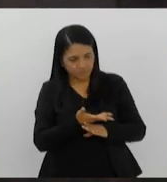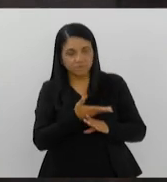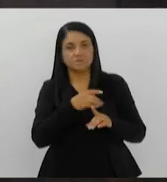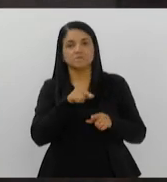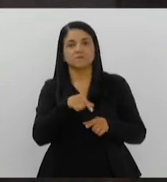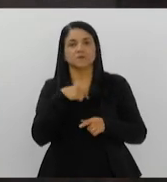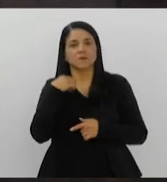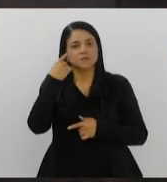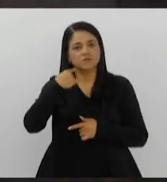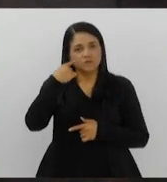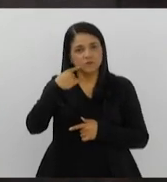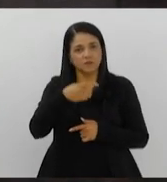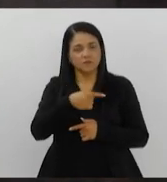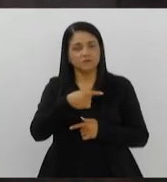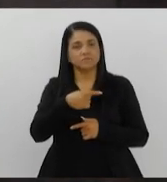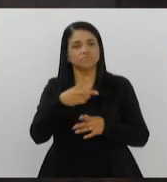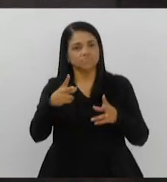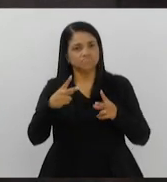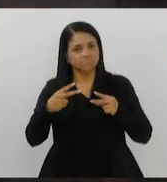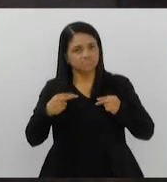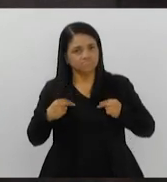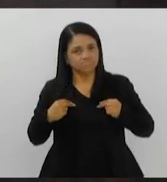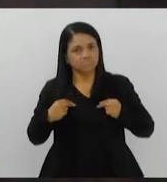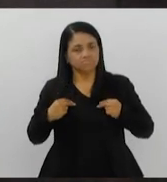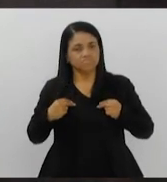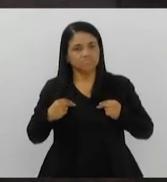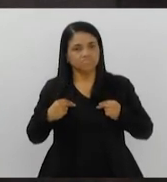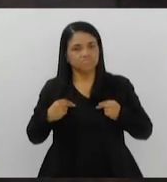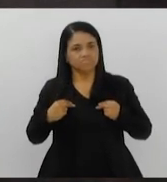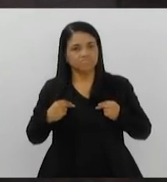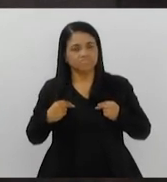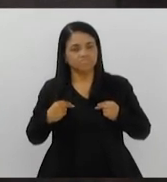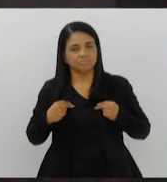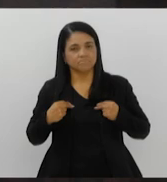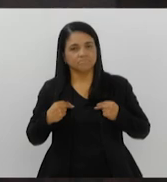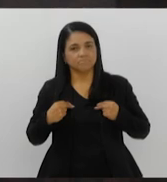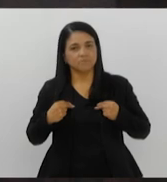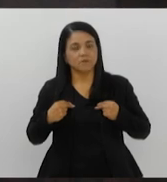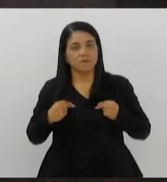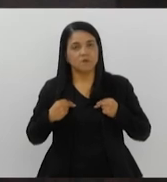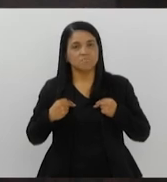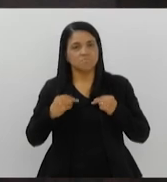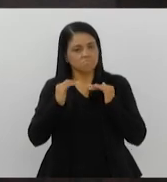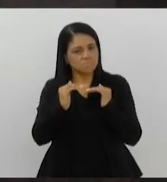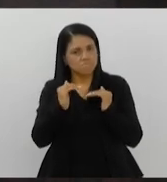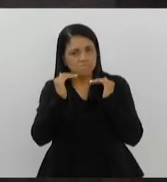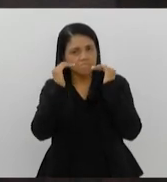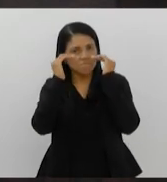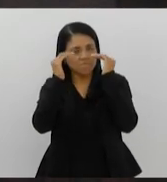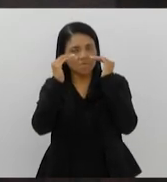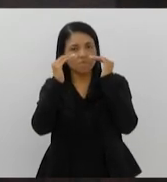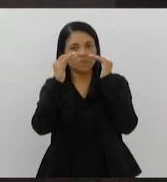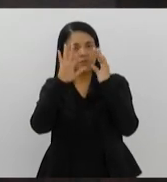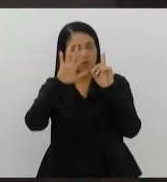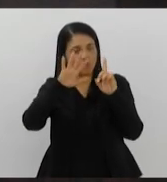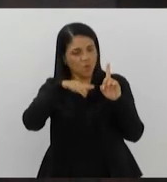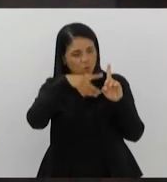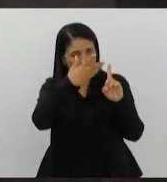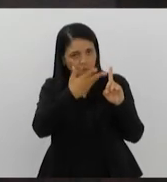nenhuma M merecedor e inconteste da maior honraria do Parlamento